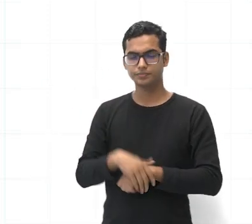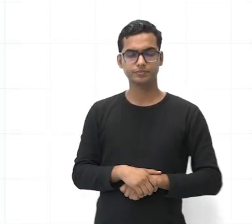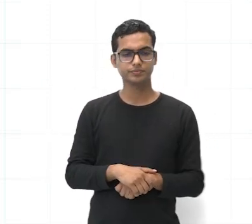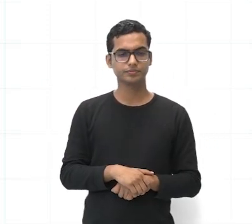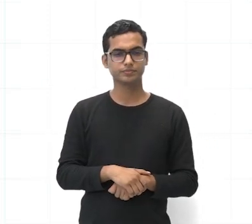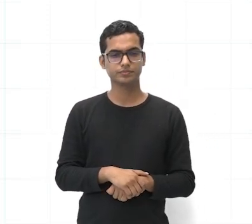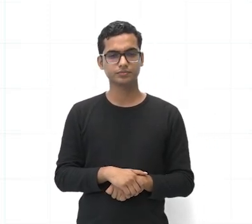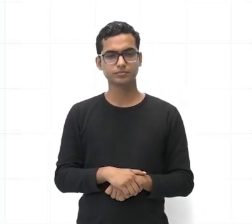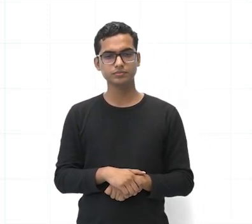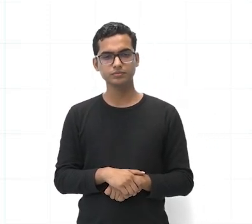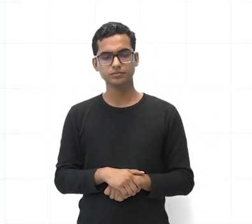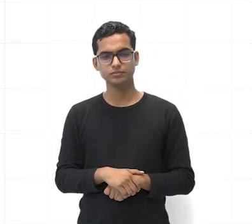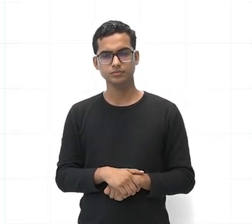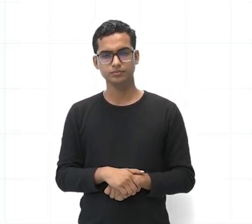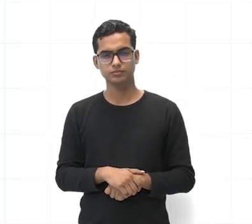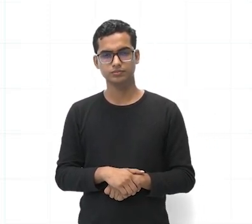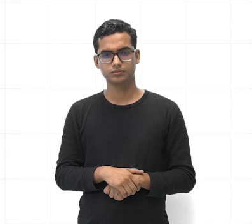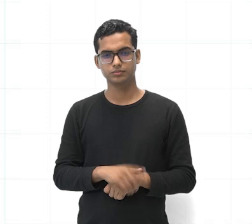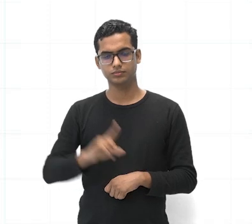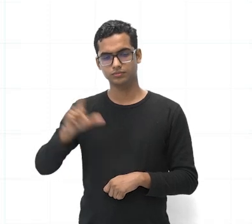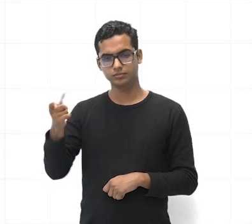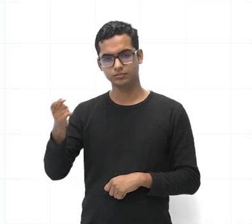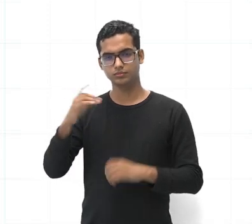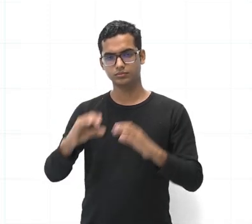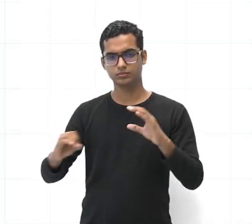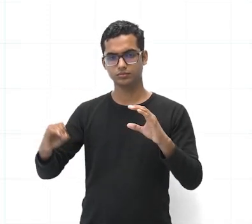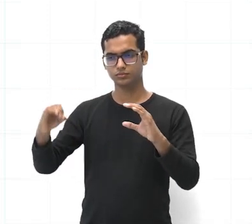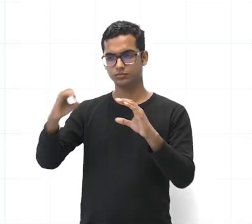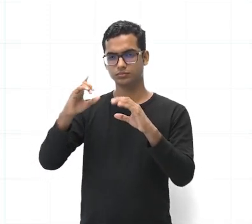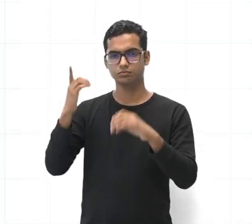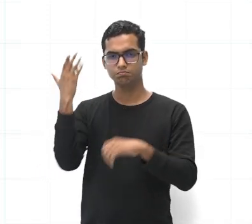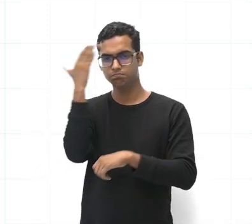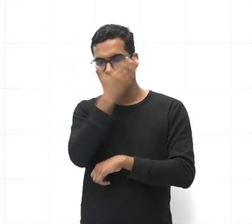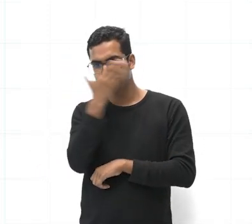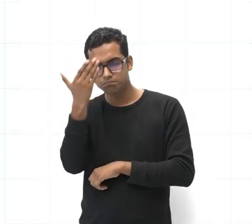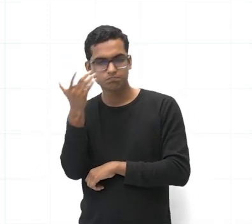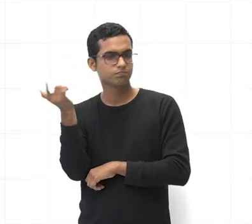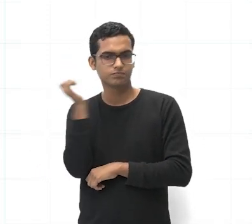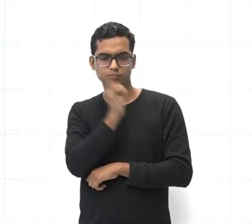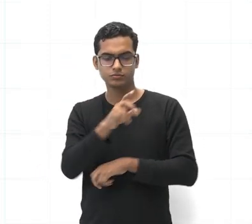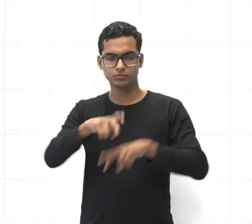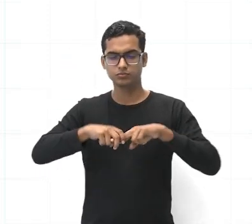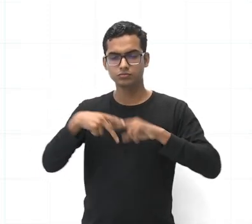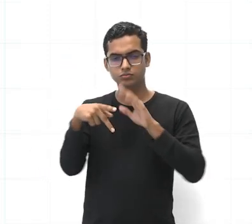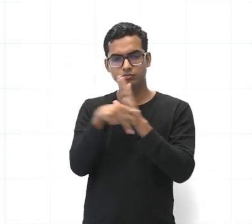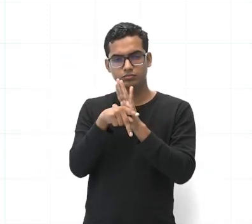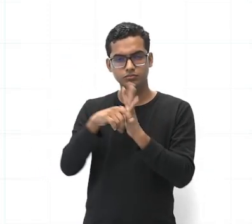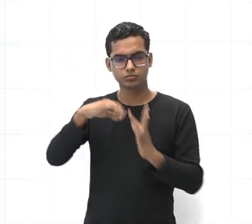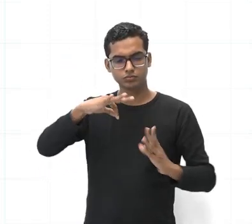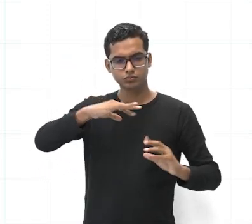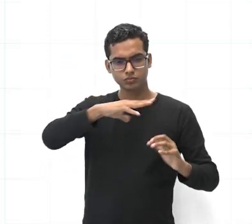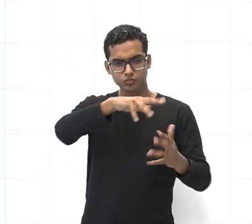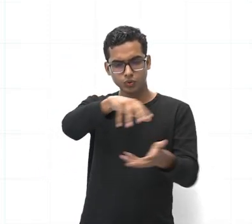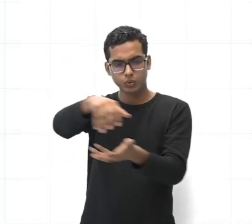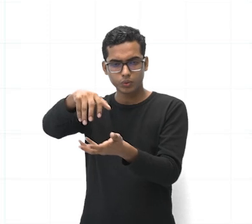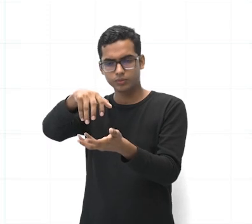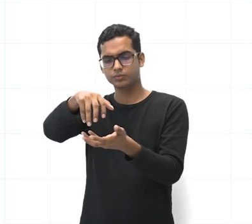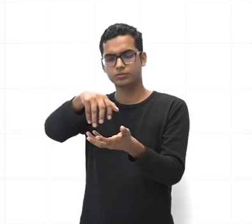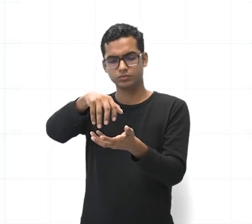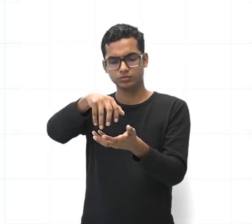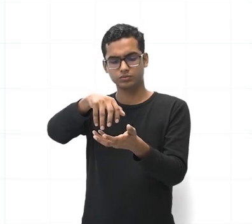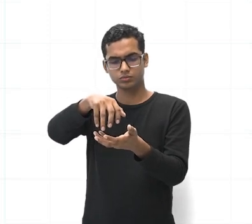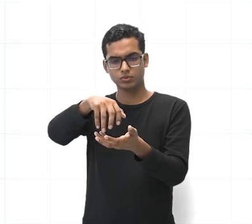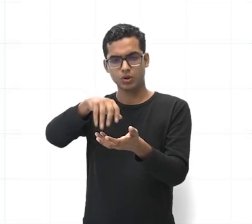para a Terra, deixando de ser visível para nós, porque a sombra da Terra cobre a Lua,